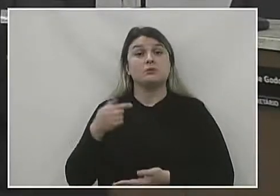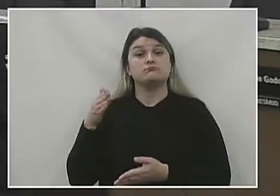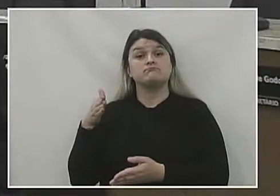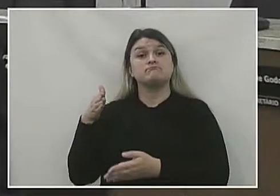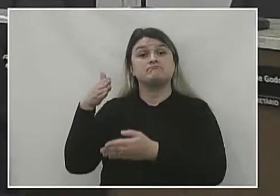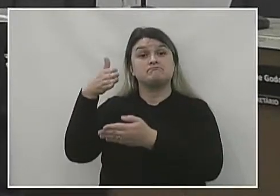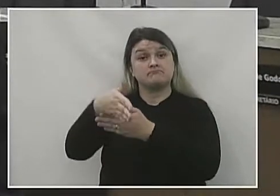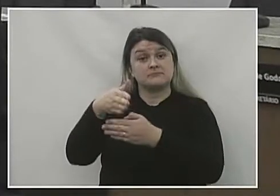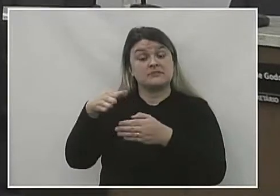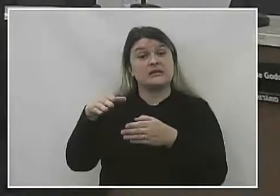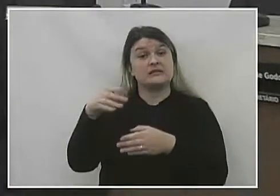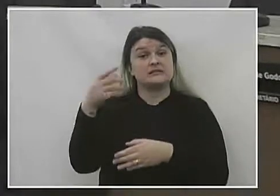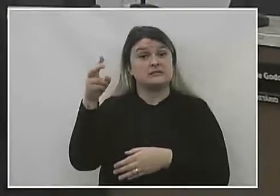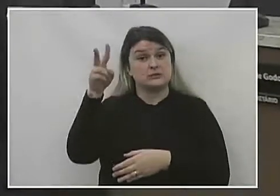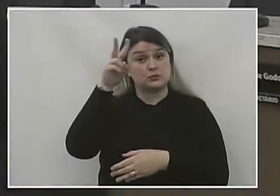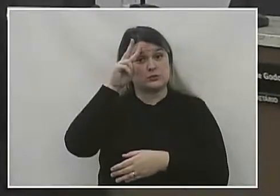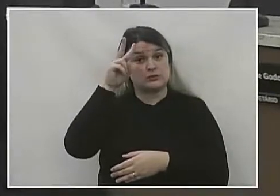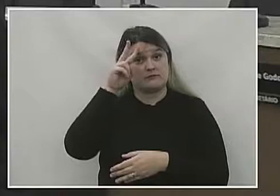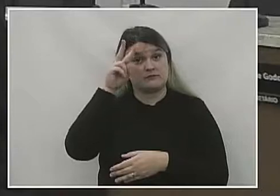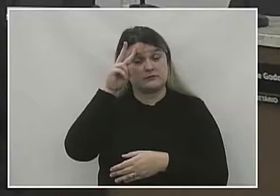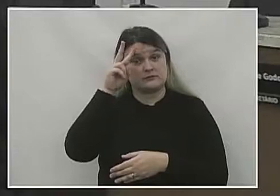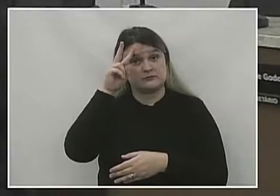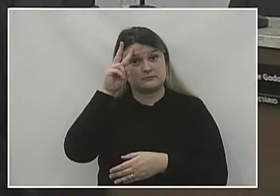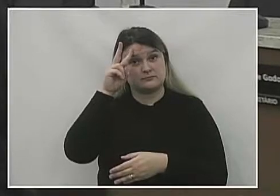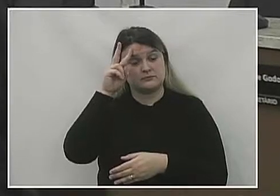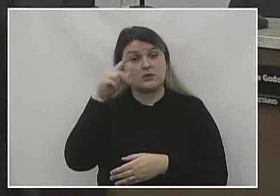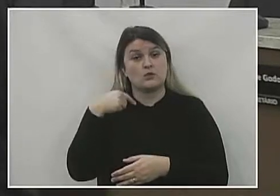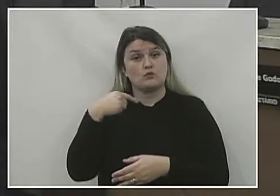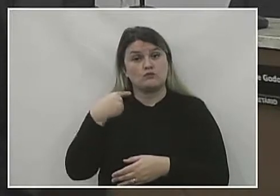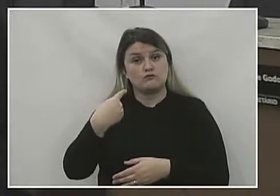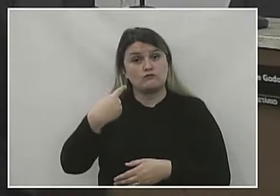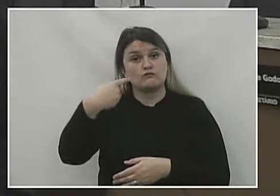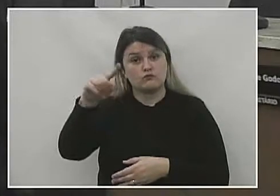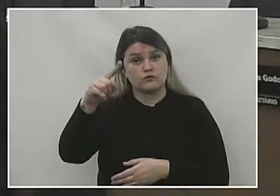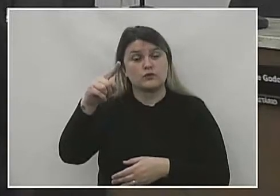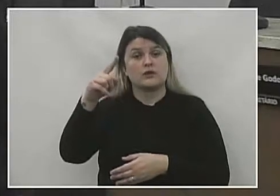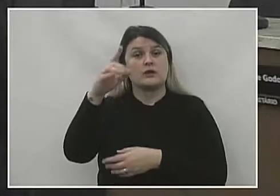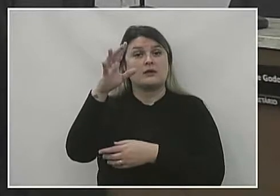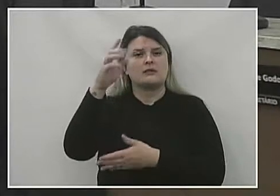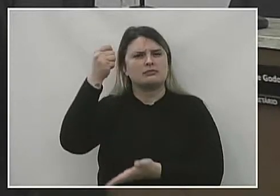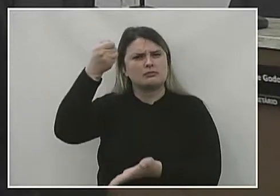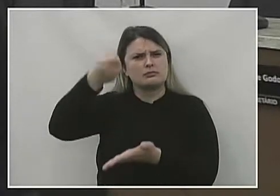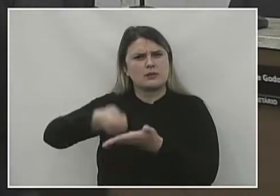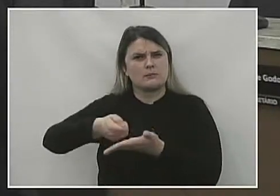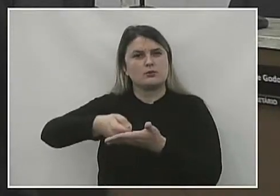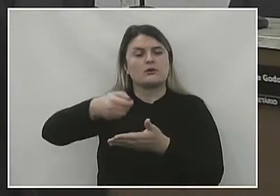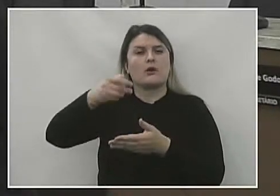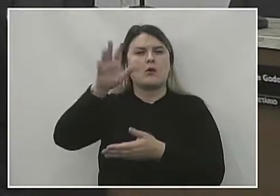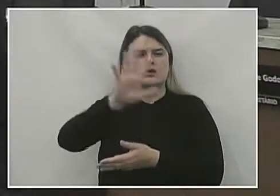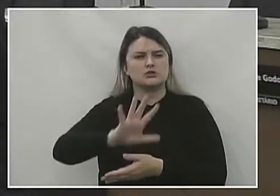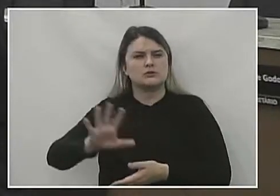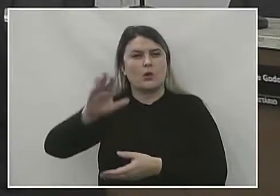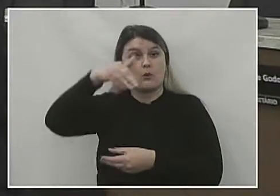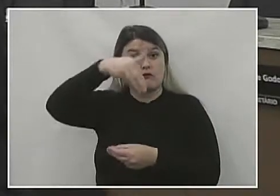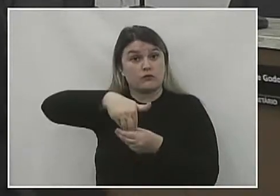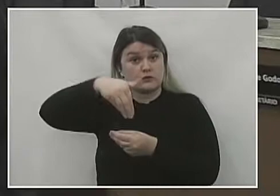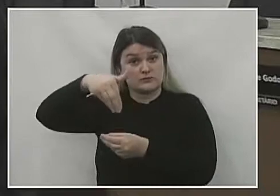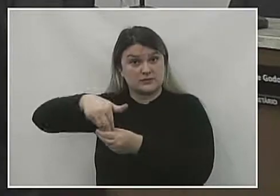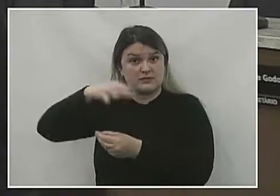Participei também nessa segunda-feira no Tribunal Regional Eleitoral,